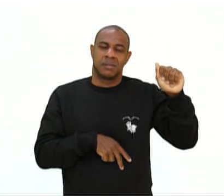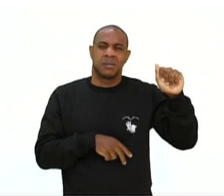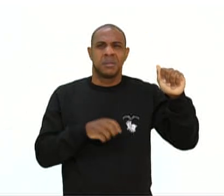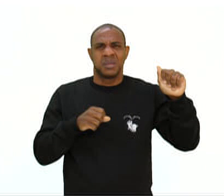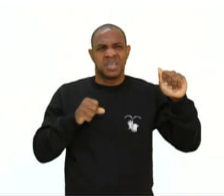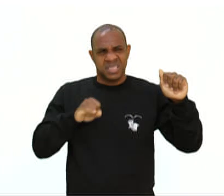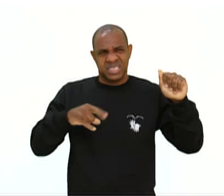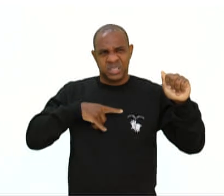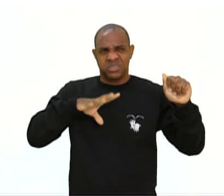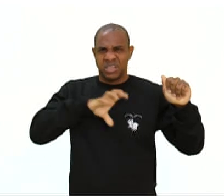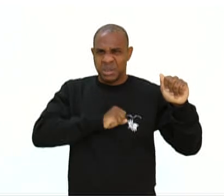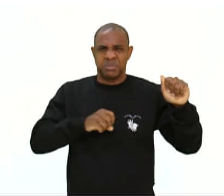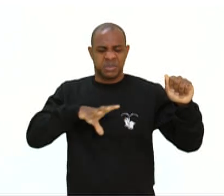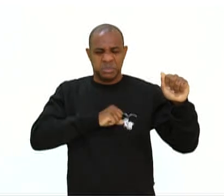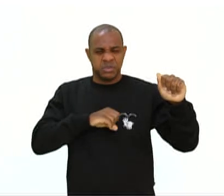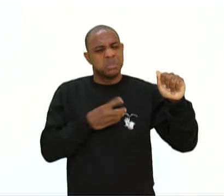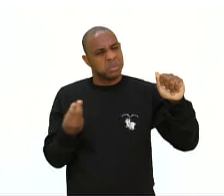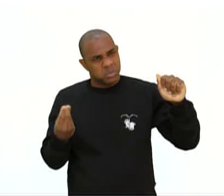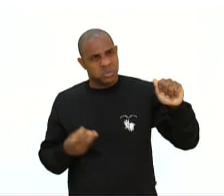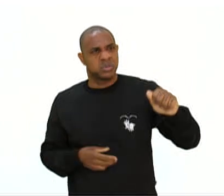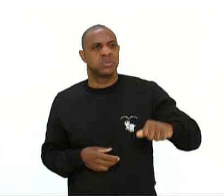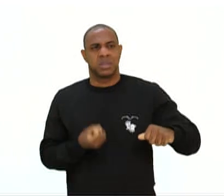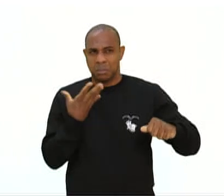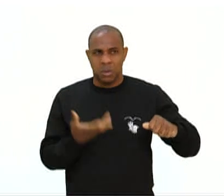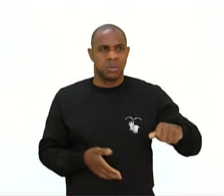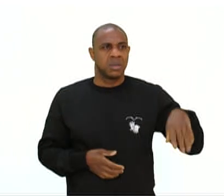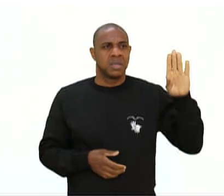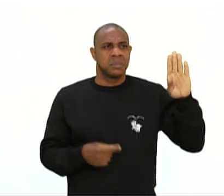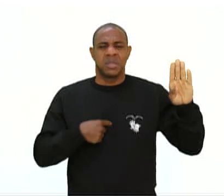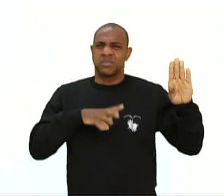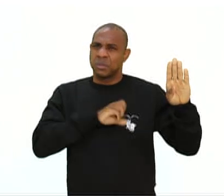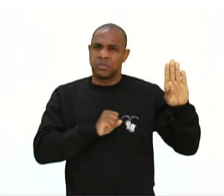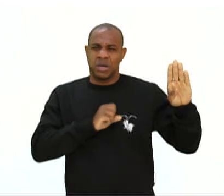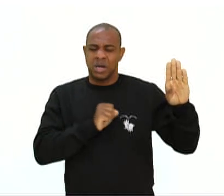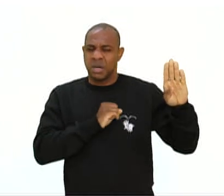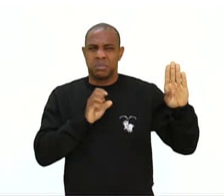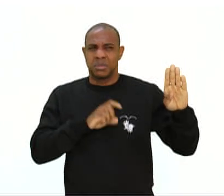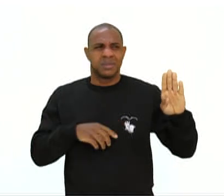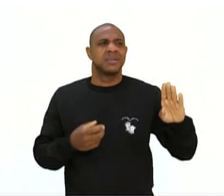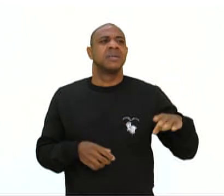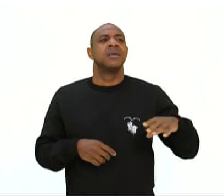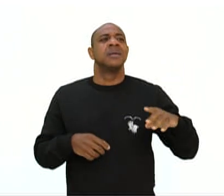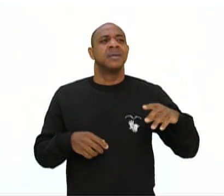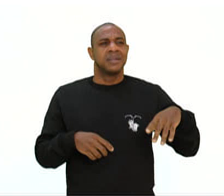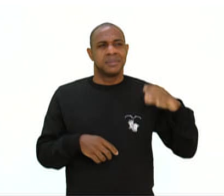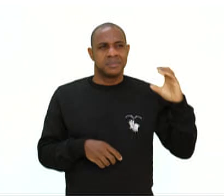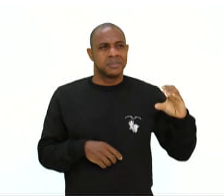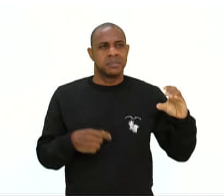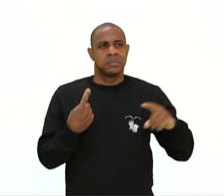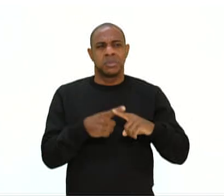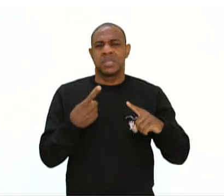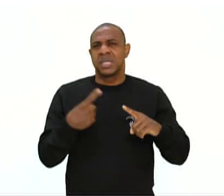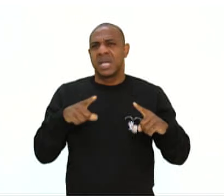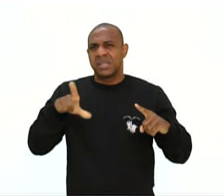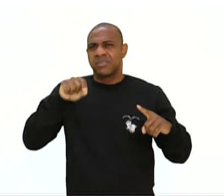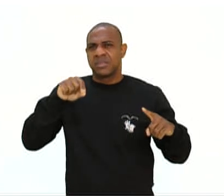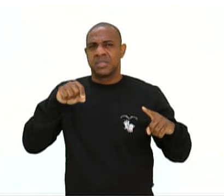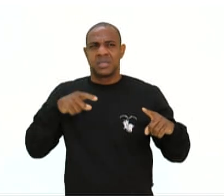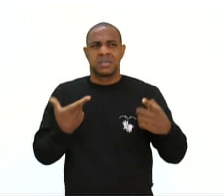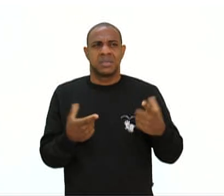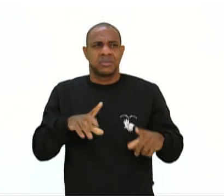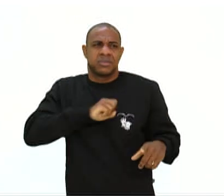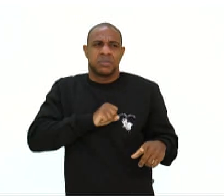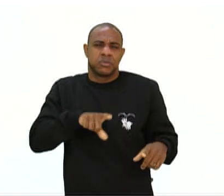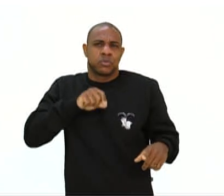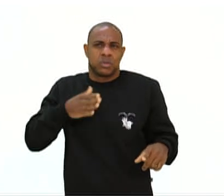te amo o suficiente? Porque se eu te amo demais? Ou porque se eu te amo foi uma escolha minha? O que se encaixa